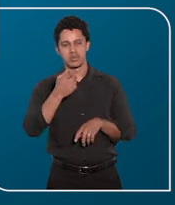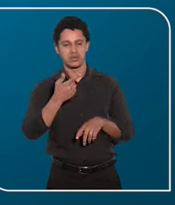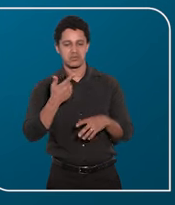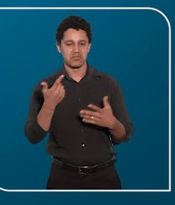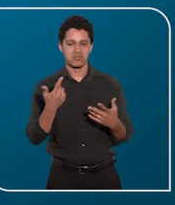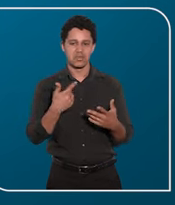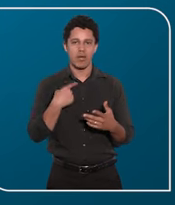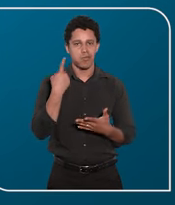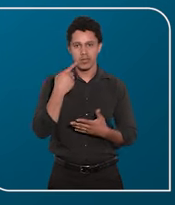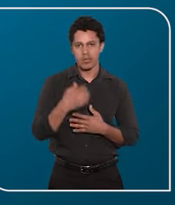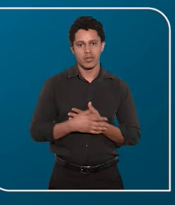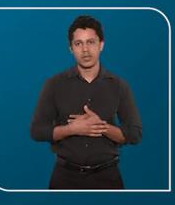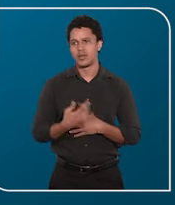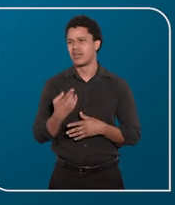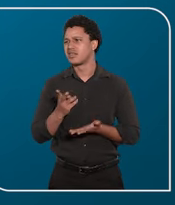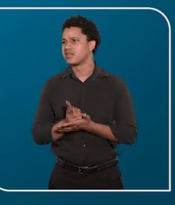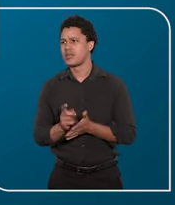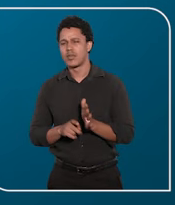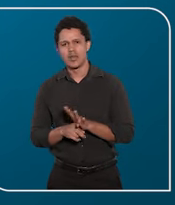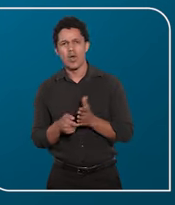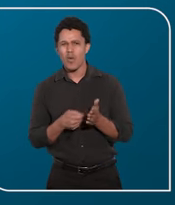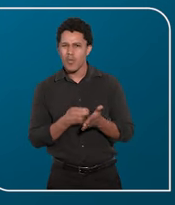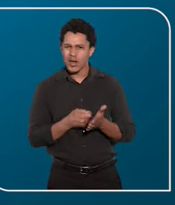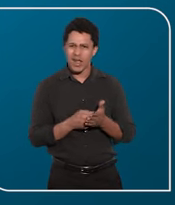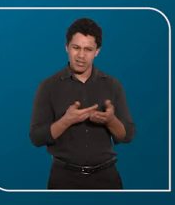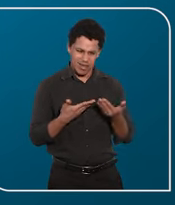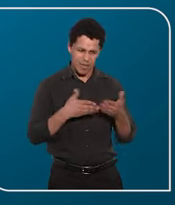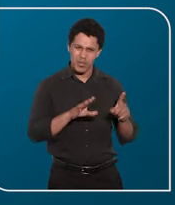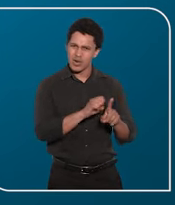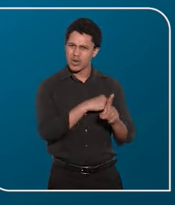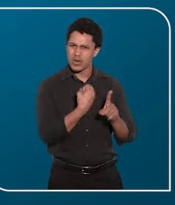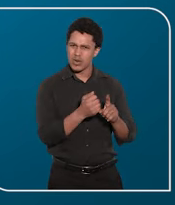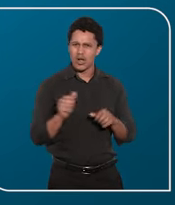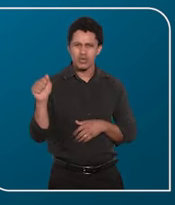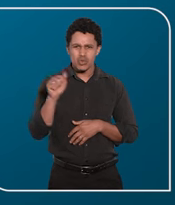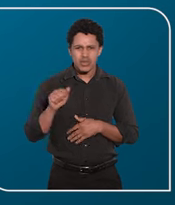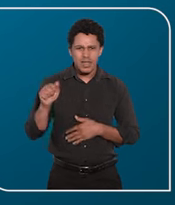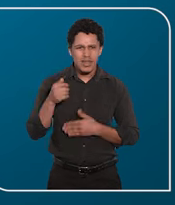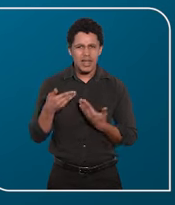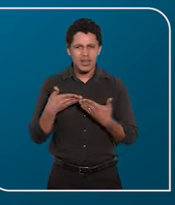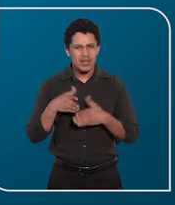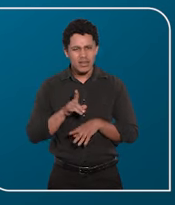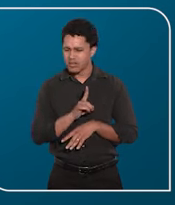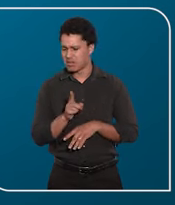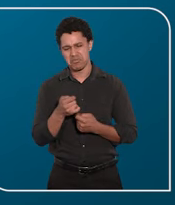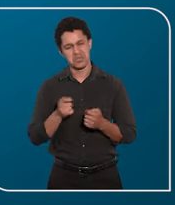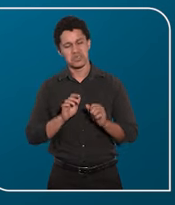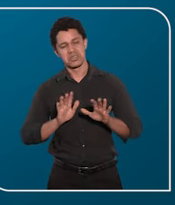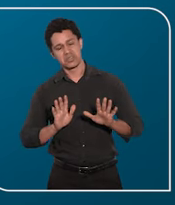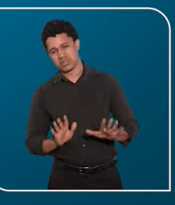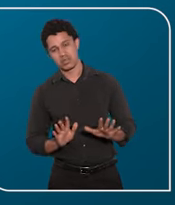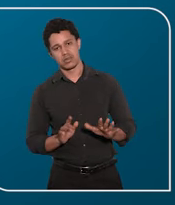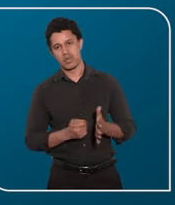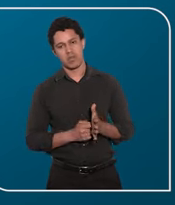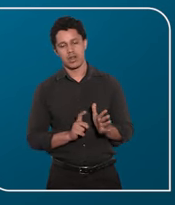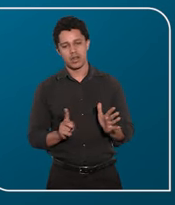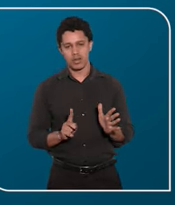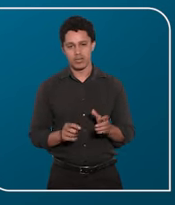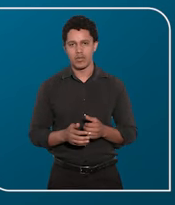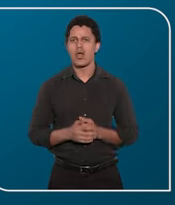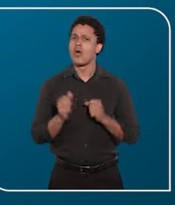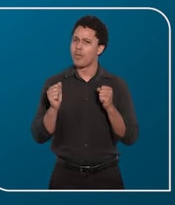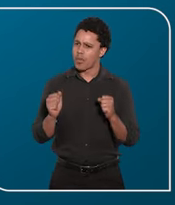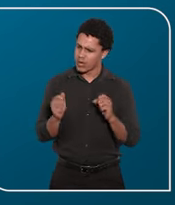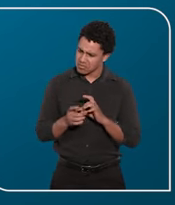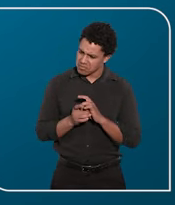muito comum que faz, eu sou obrigado a abrir uma sociedade para poder advogar, para poder exercer a advocacia? Não, não és obrigado. Posso exercer a